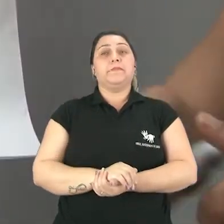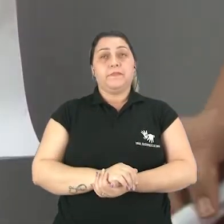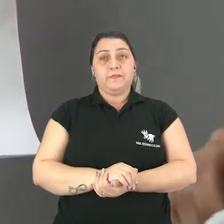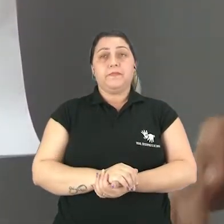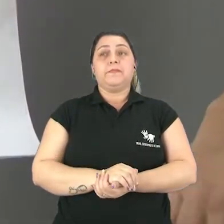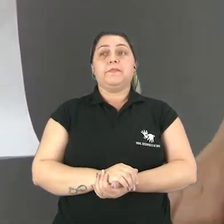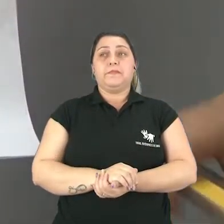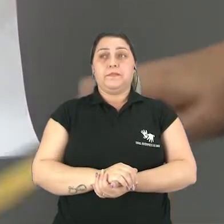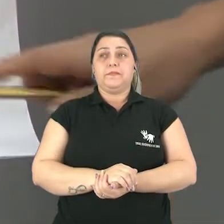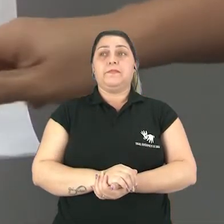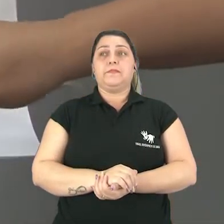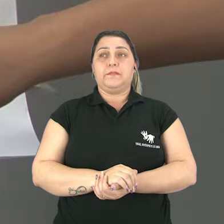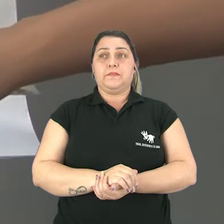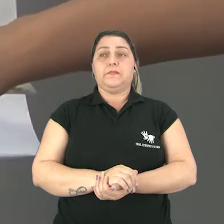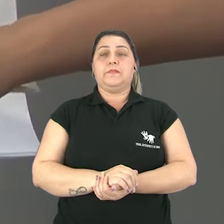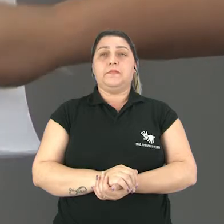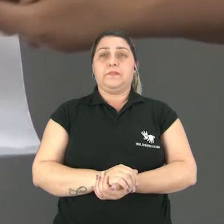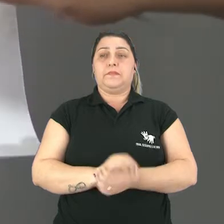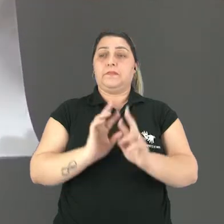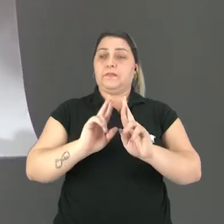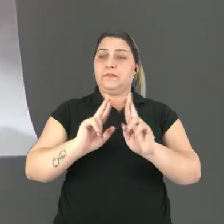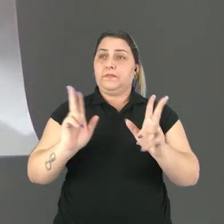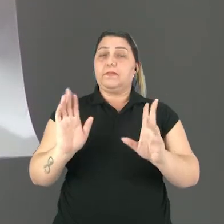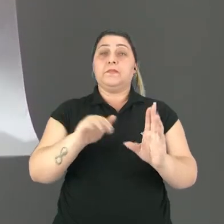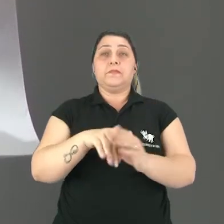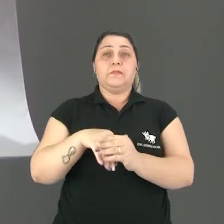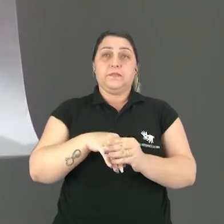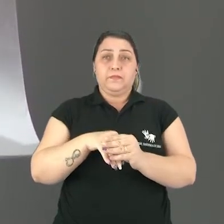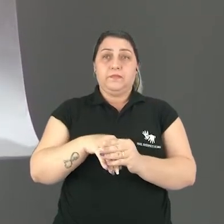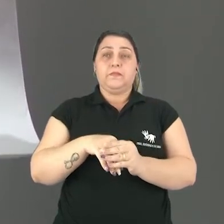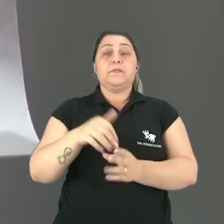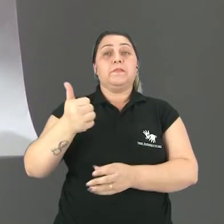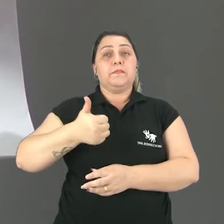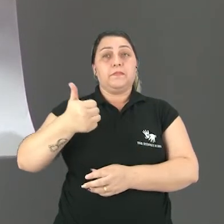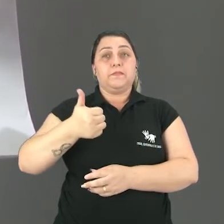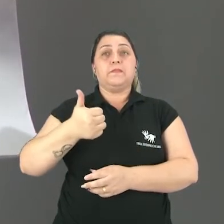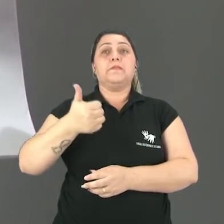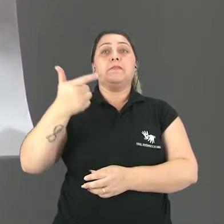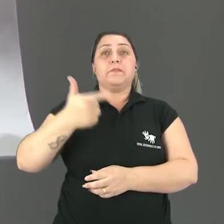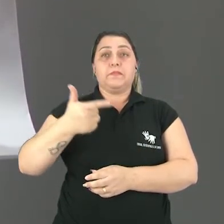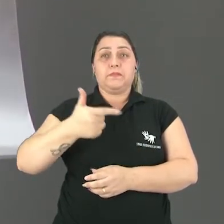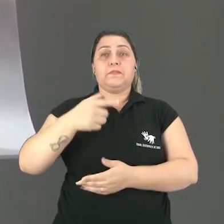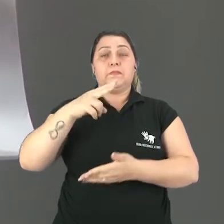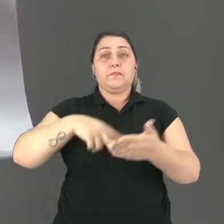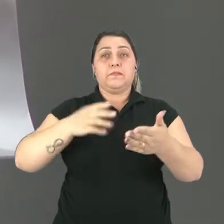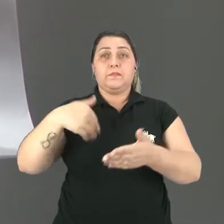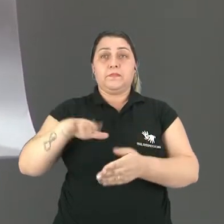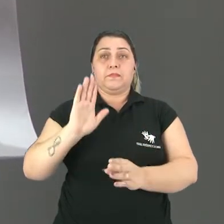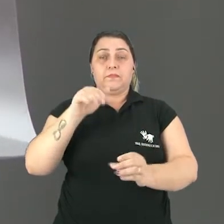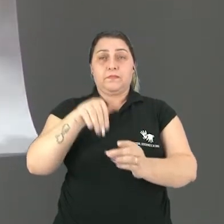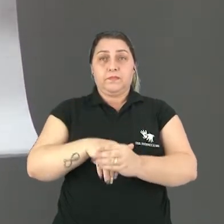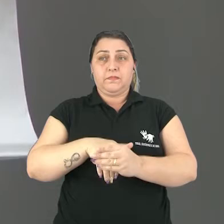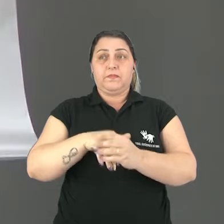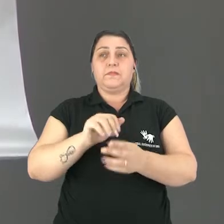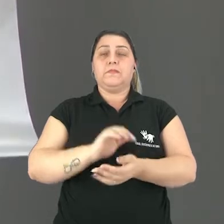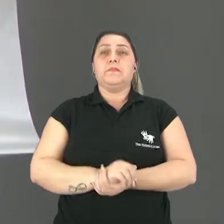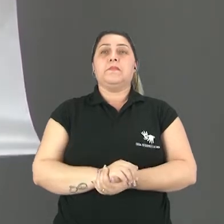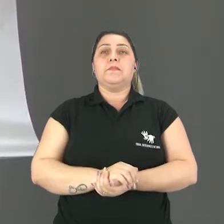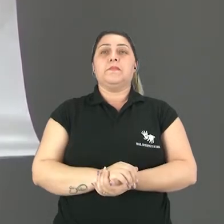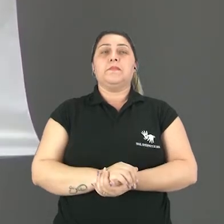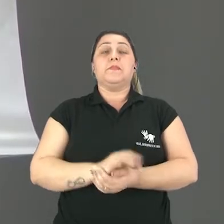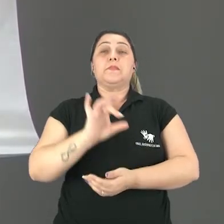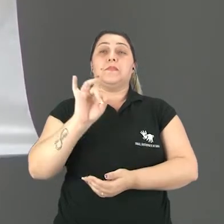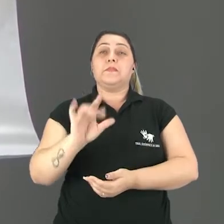10. Muito bem. Então, a diferença de votos entre a primeira história mais votada e a segunda mais votada é